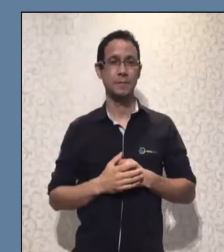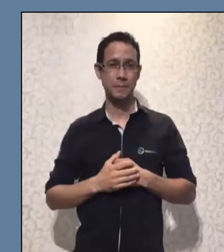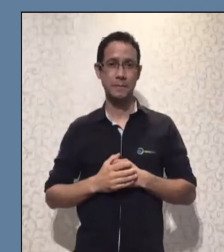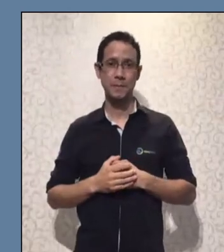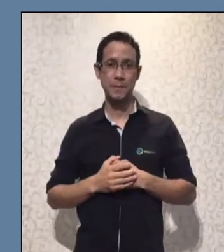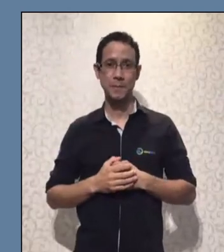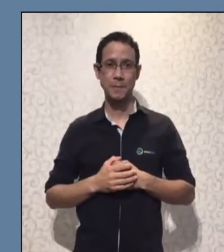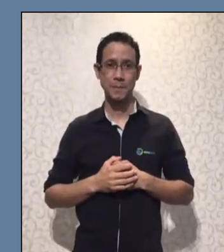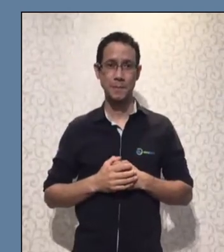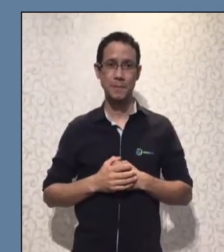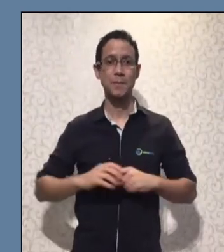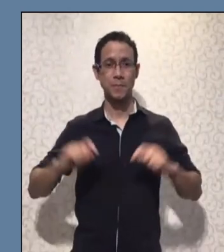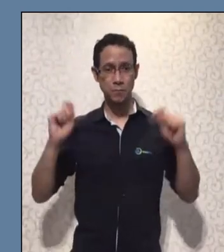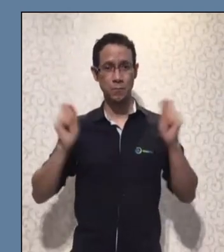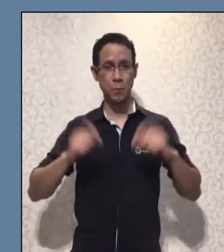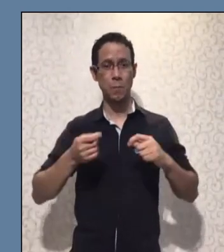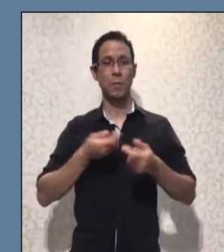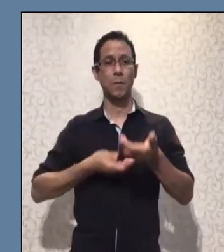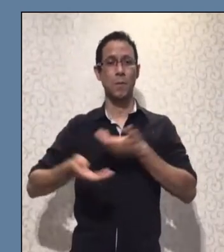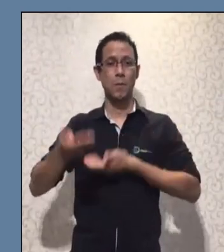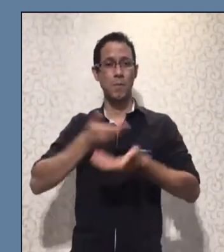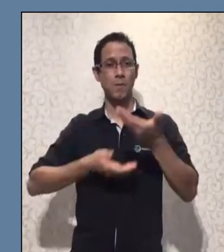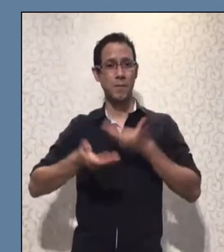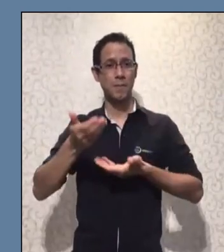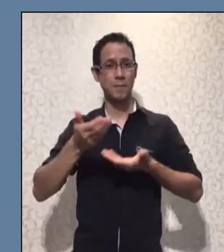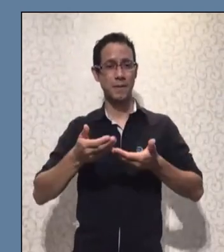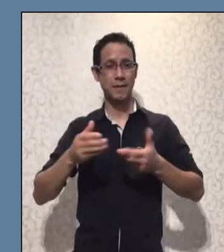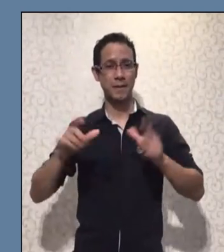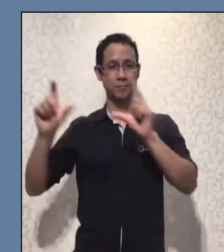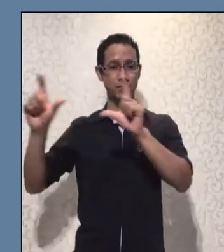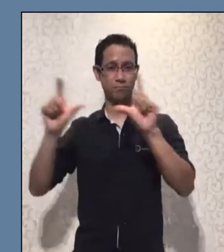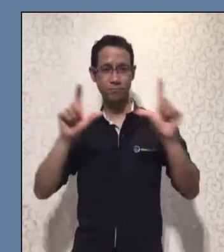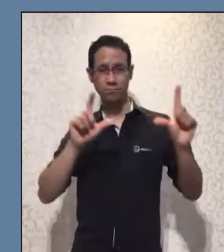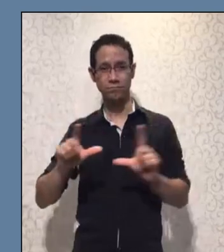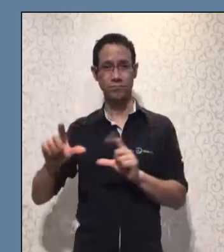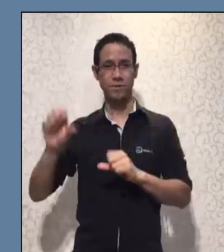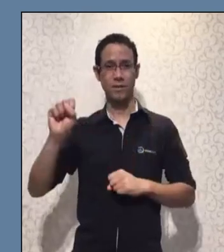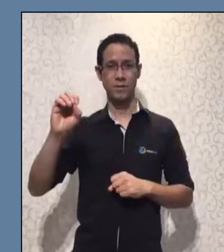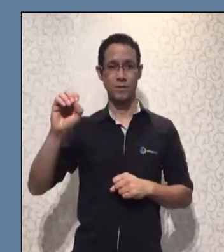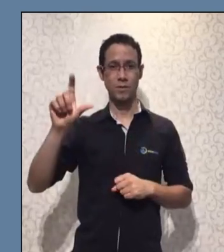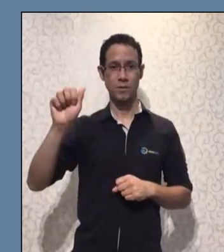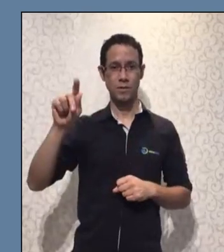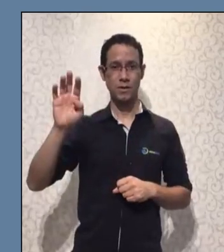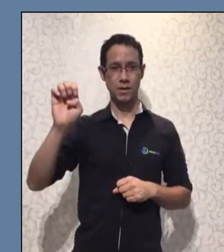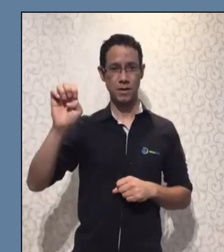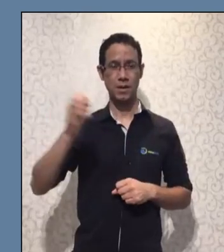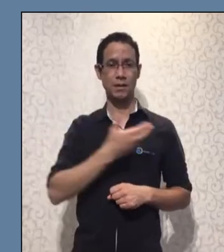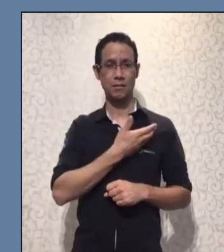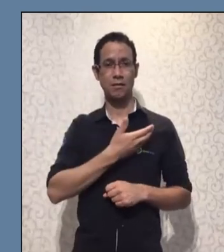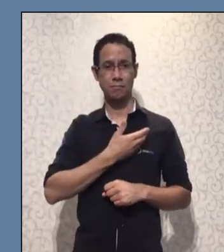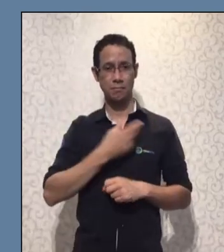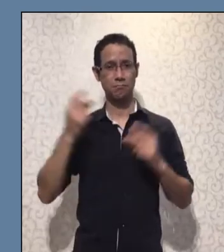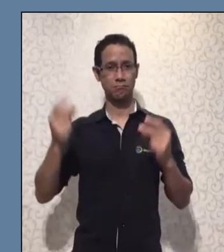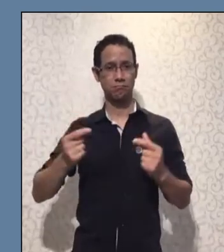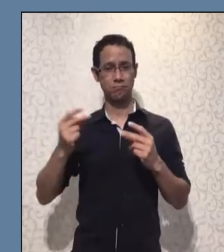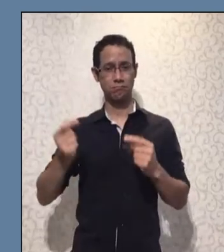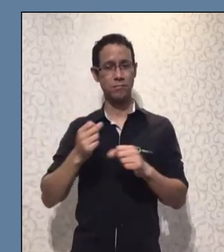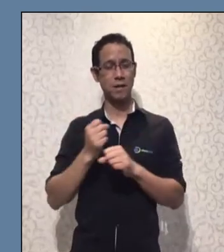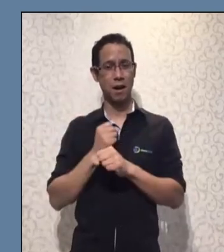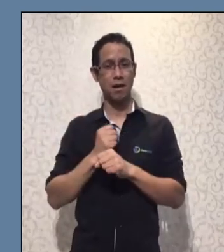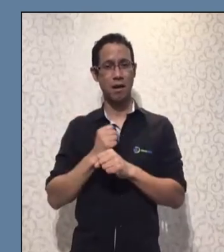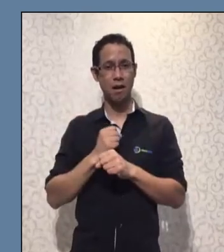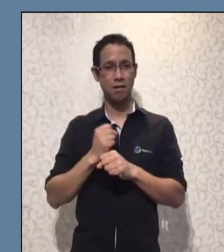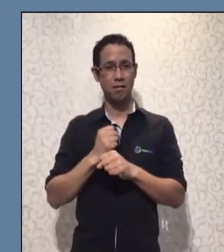Poder compartilhar essa mesa com a Solange, que é uma colega de muitos anos e com um trabalho, enfim,